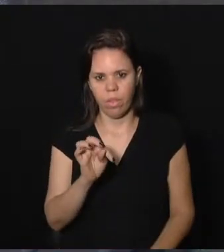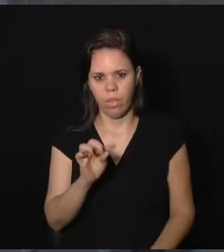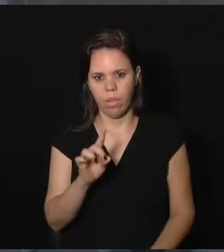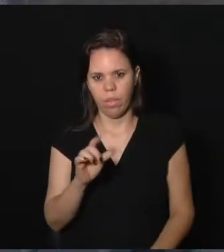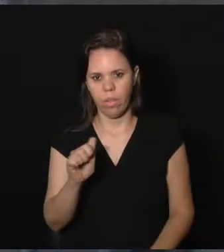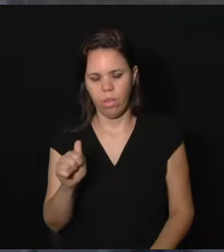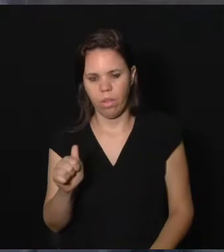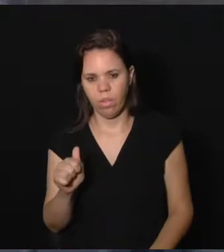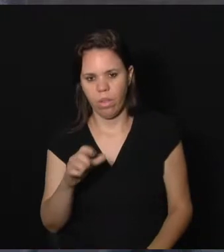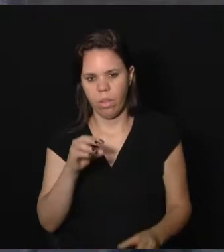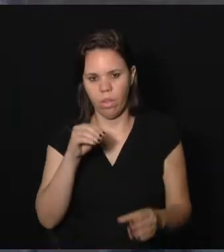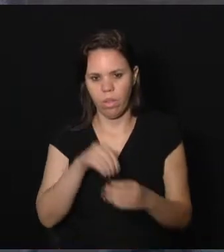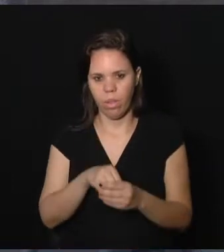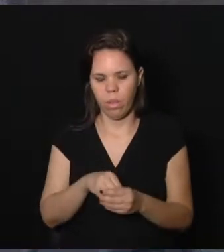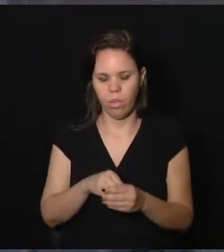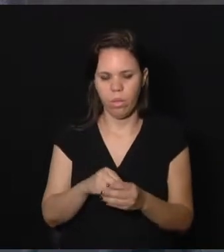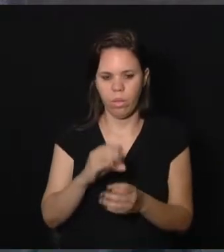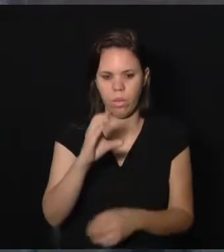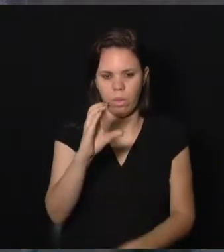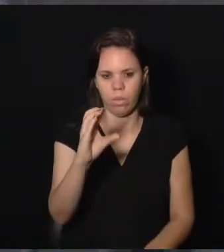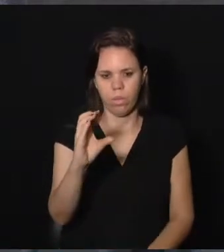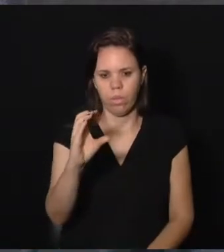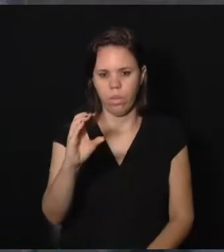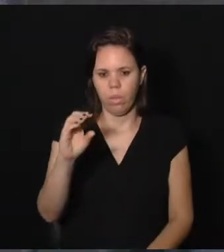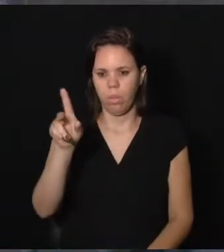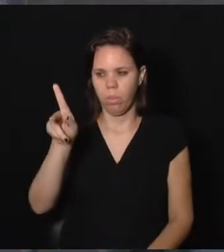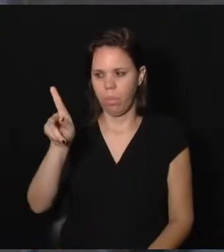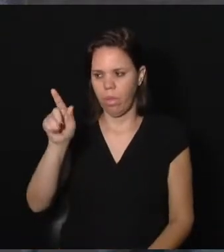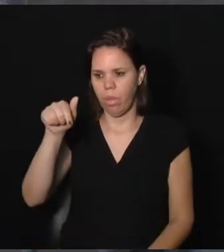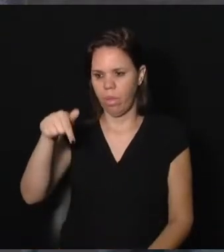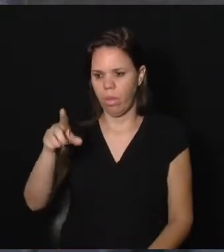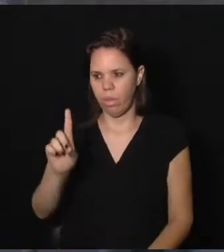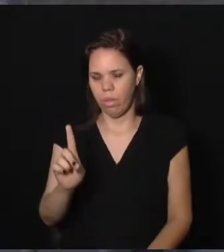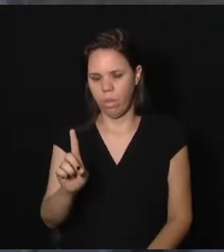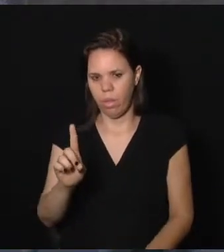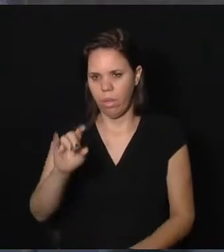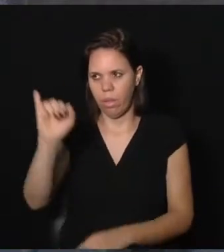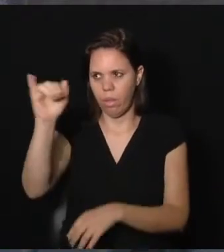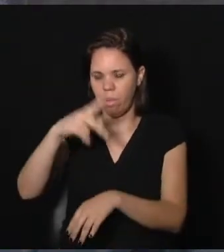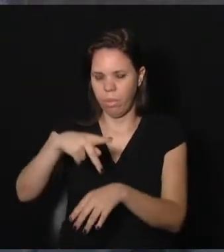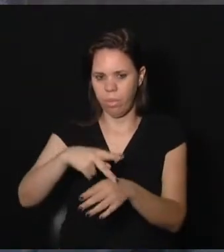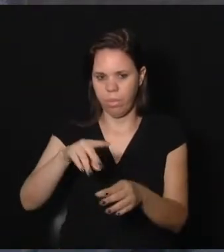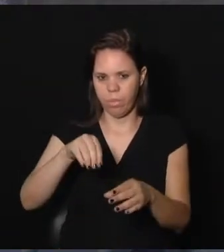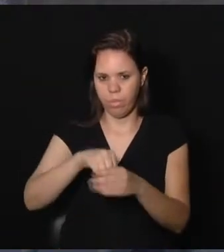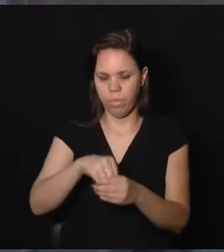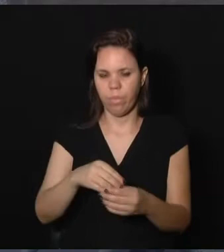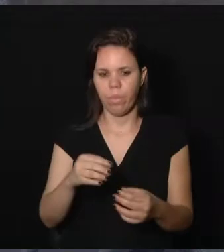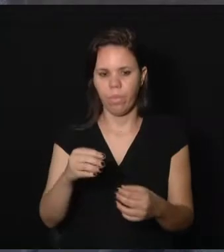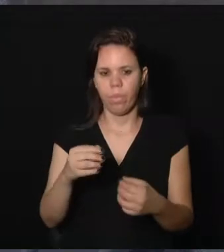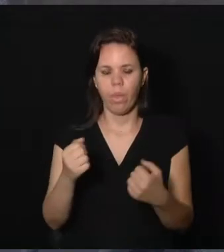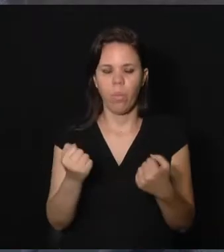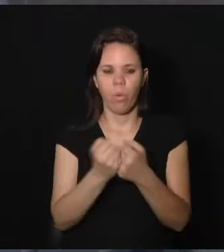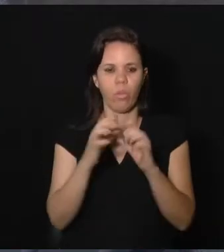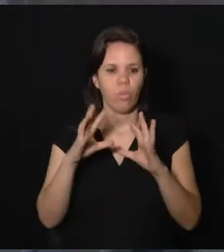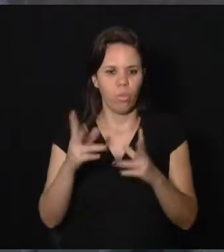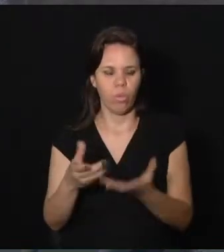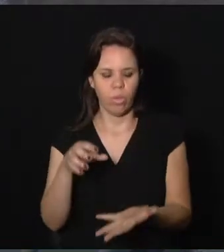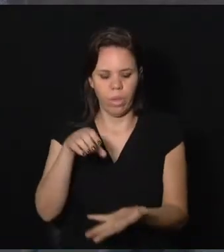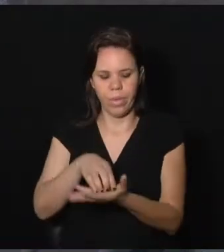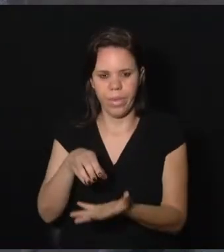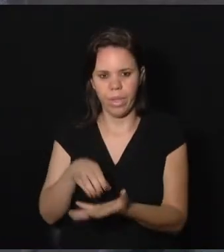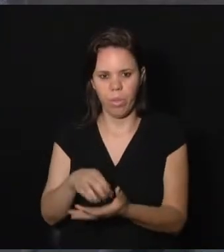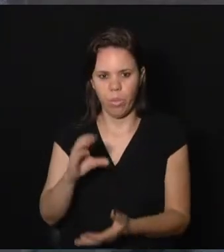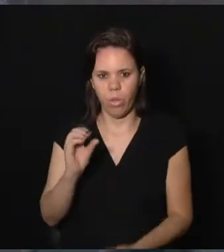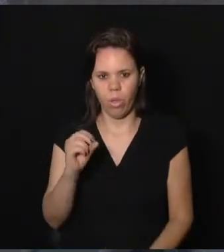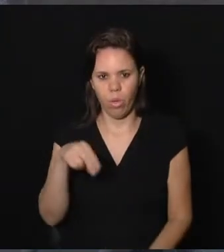lá dentro do CPQD, ela se internacionalizou com o apoio todo do consulado, da equipe do consulado.